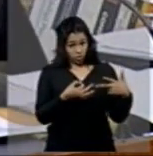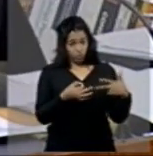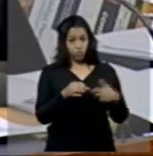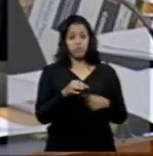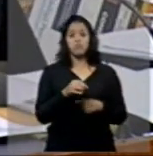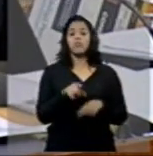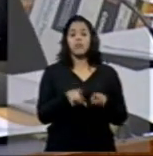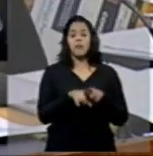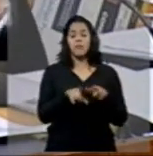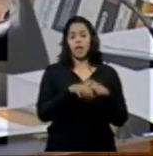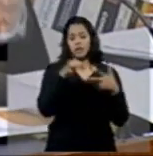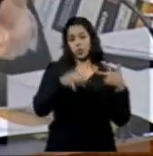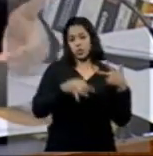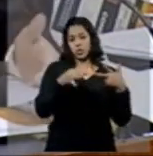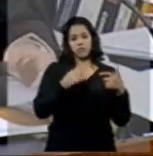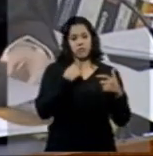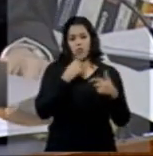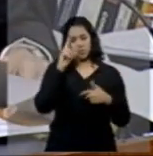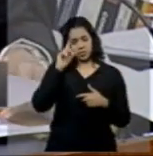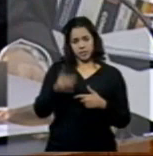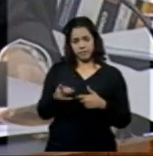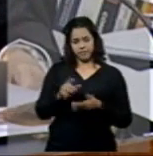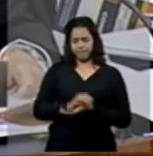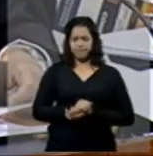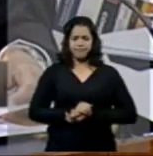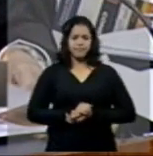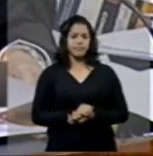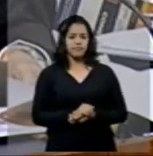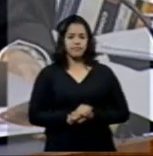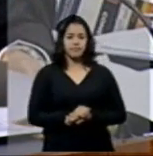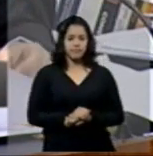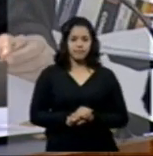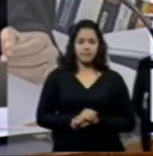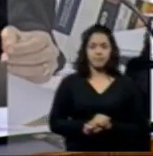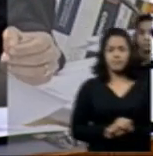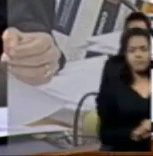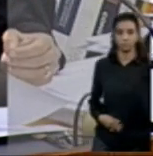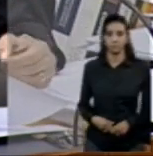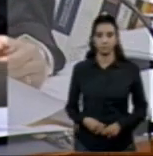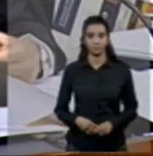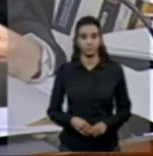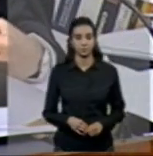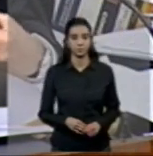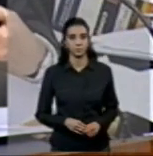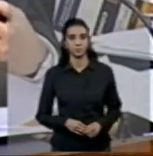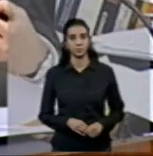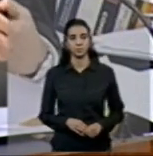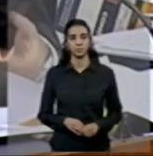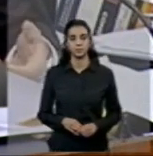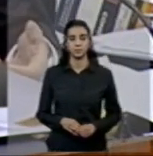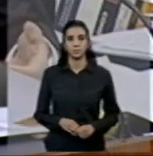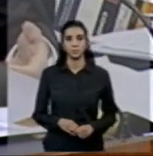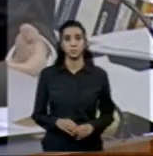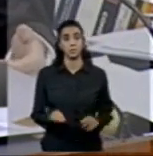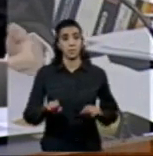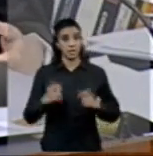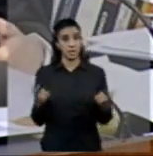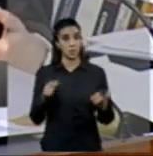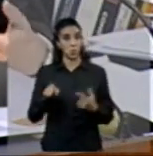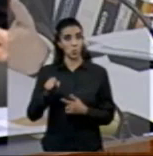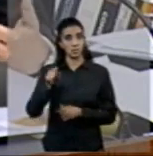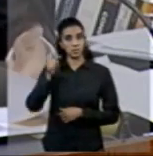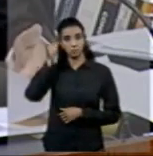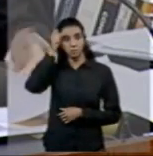Estado juiz. Obviamente que essa opção do